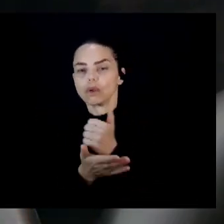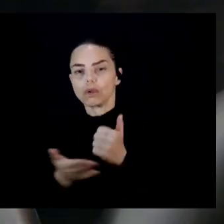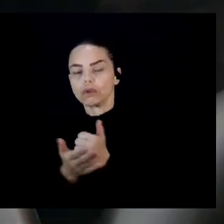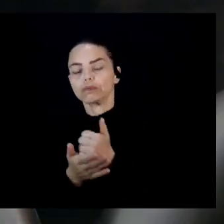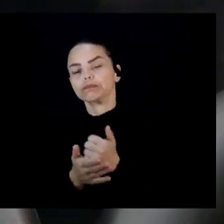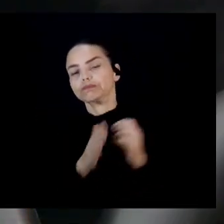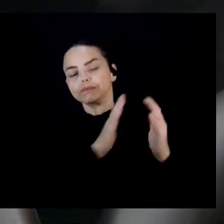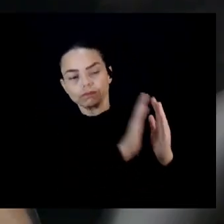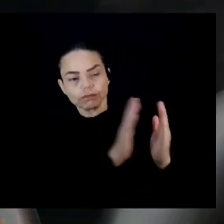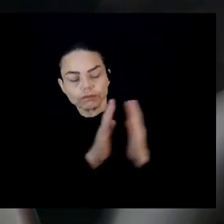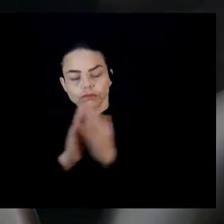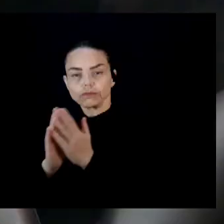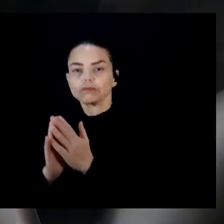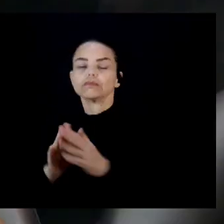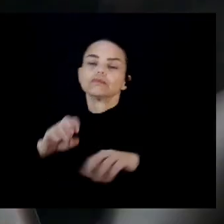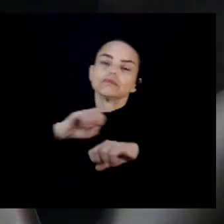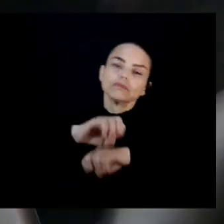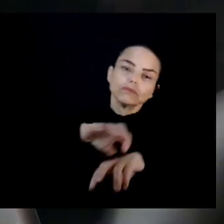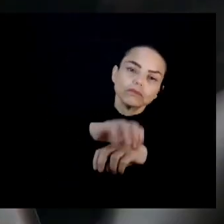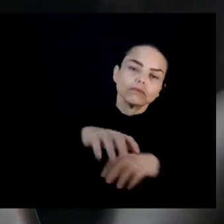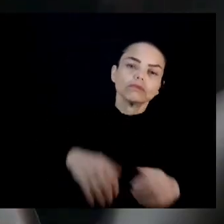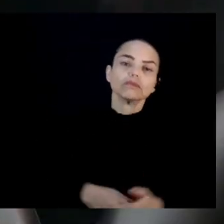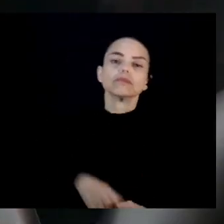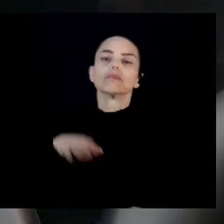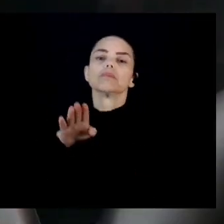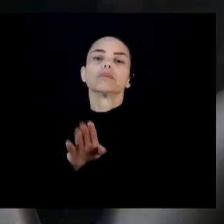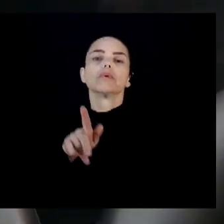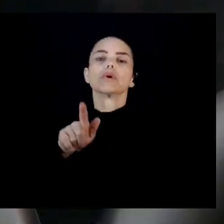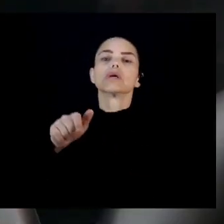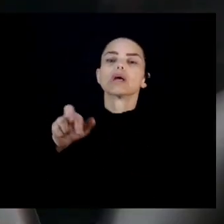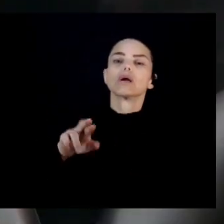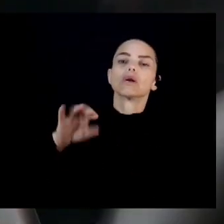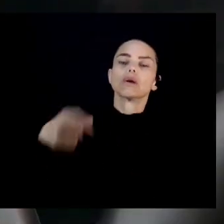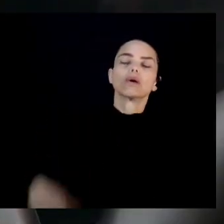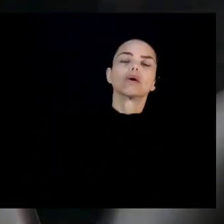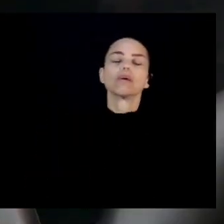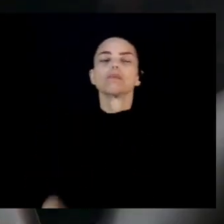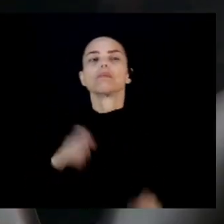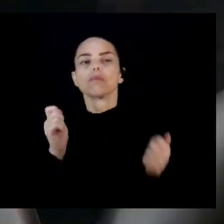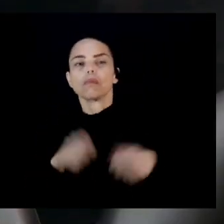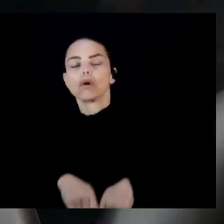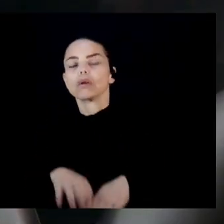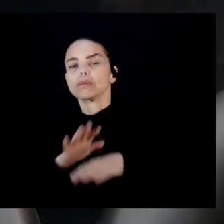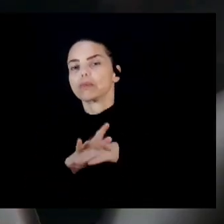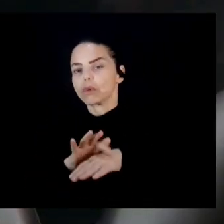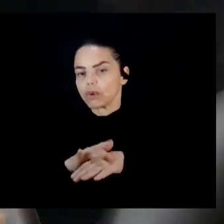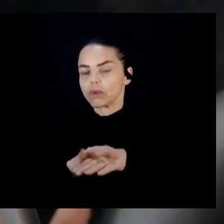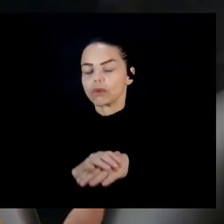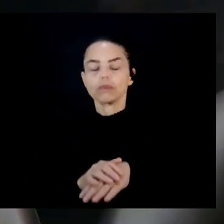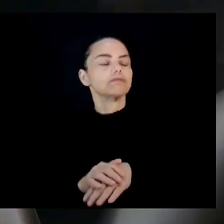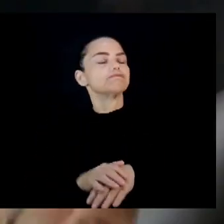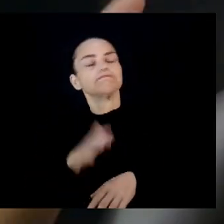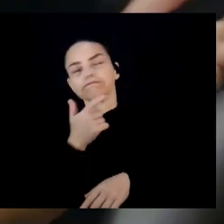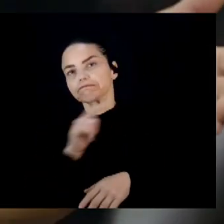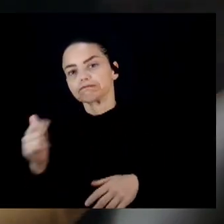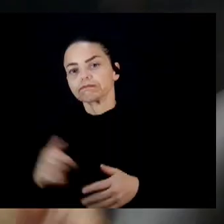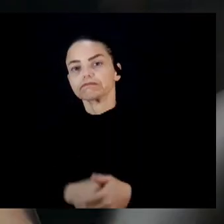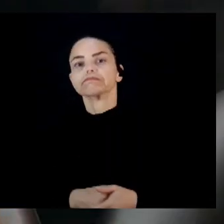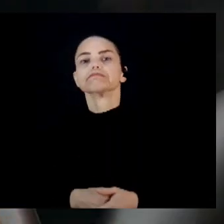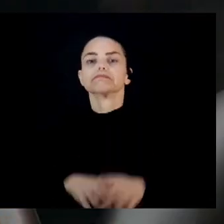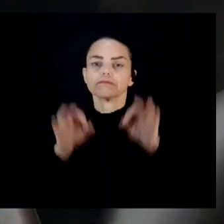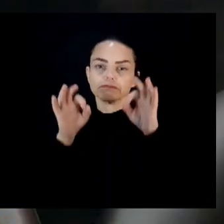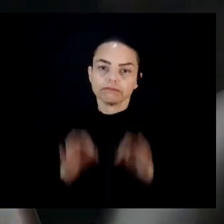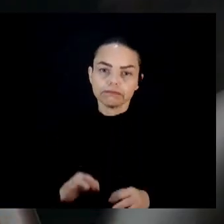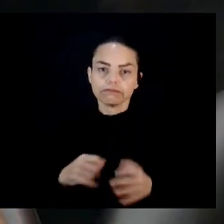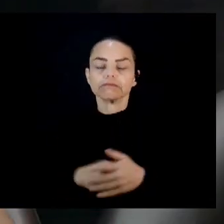para chegar até o búlgaro. Com certeza, ela pode se lesionar, ela não vai ter uma performance boa nesse exercício, e com certeza vai ficar com essas dores